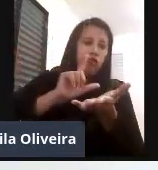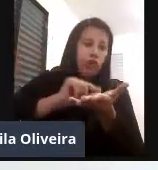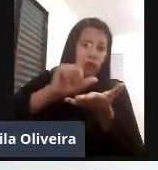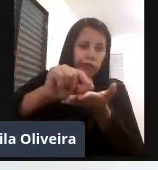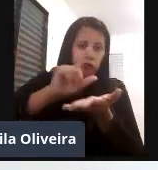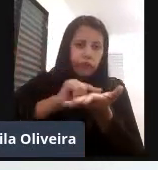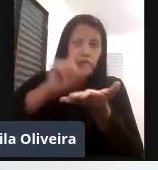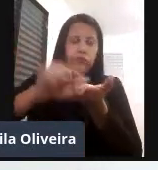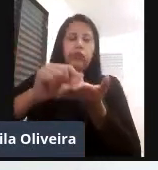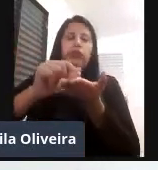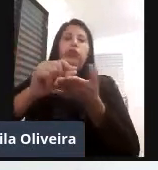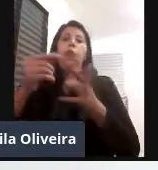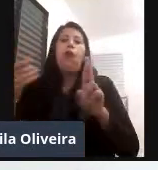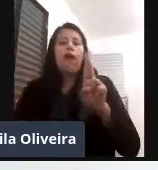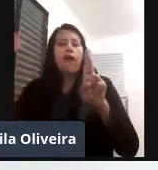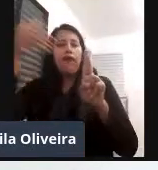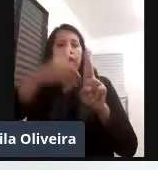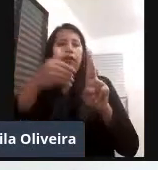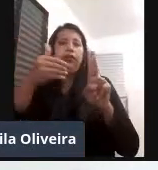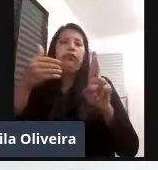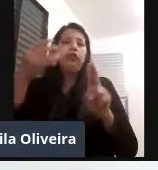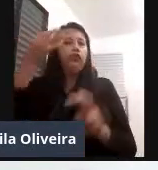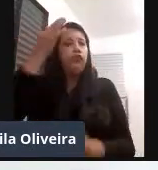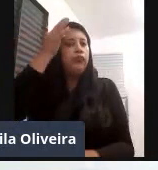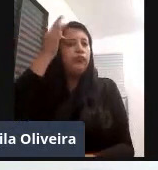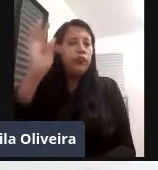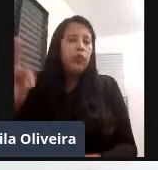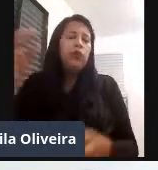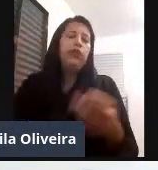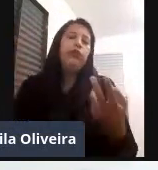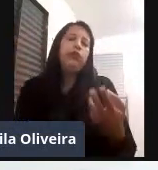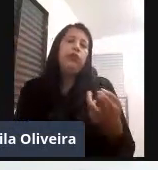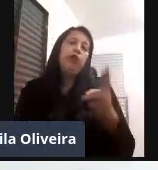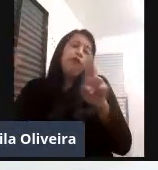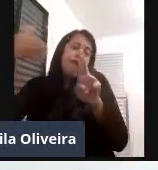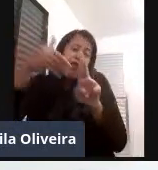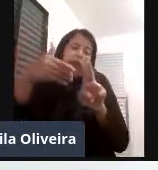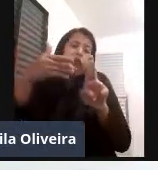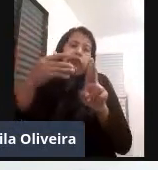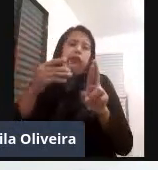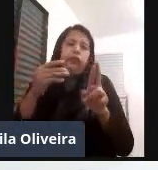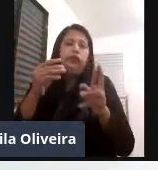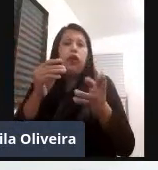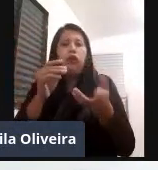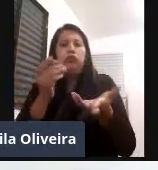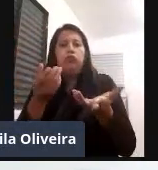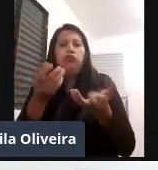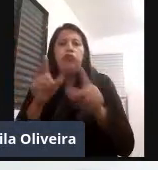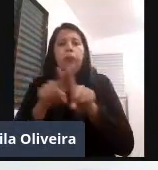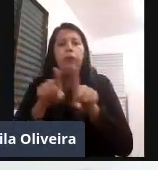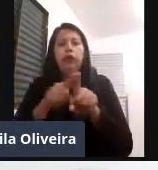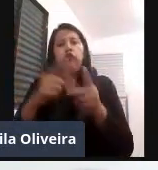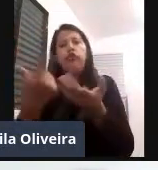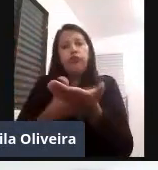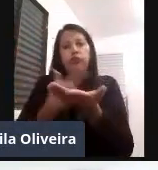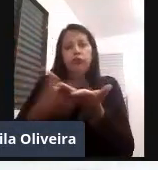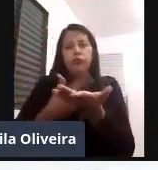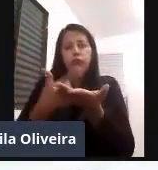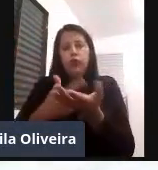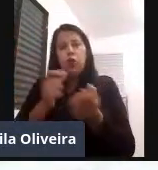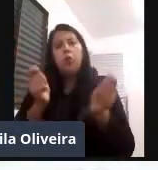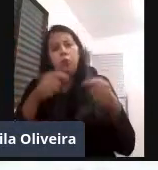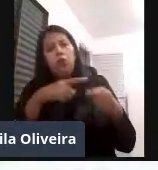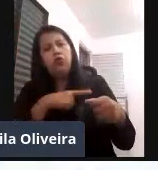de teses, que tem resumo ou não. Então, são apenas bases de dados que você consegue acessar